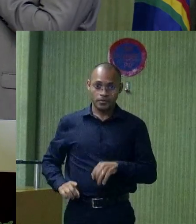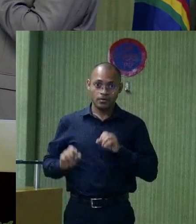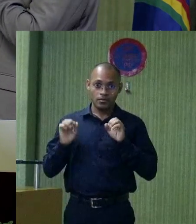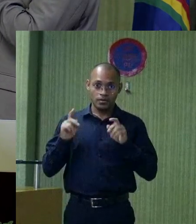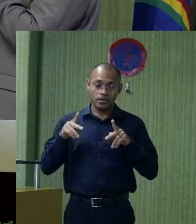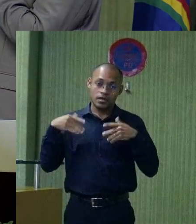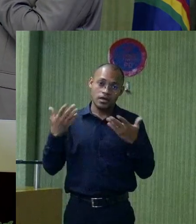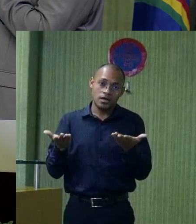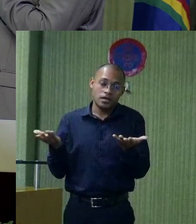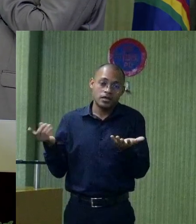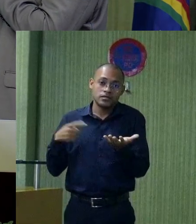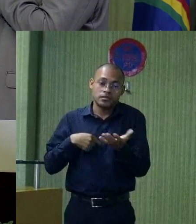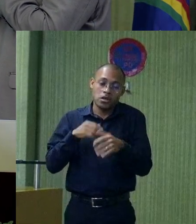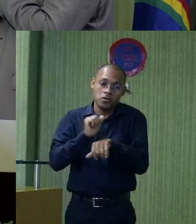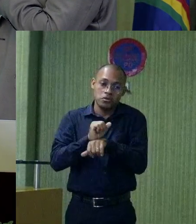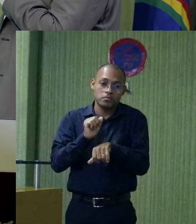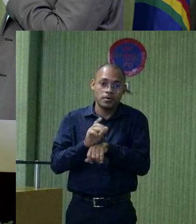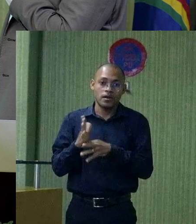essa é a movimentação